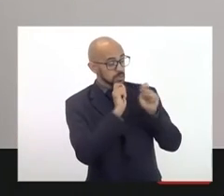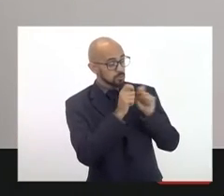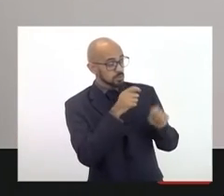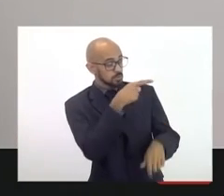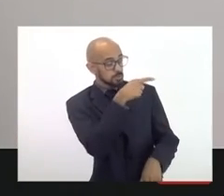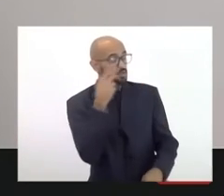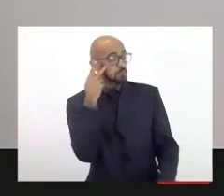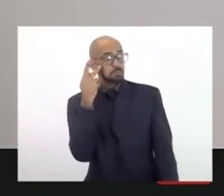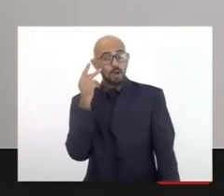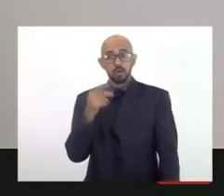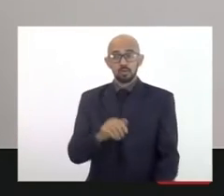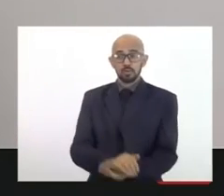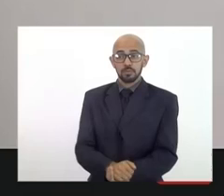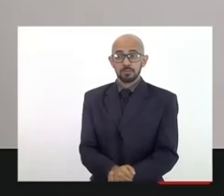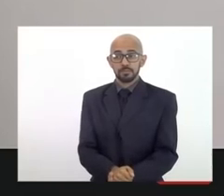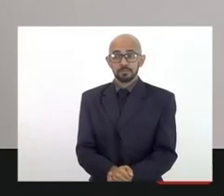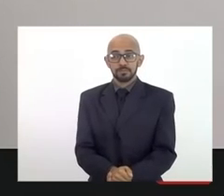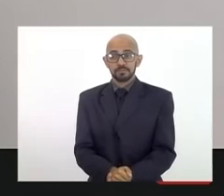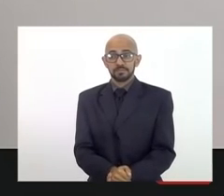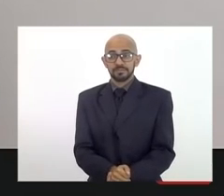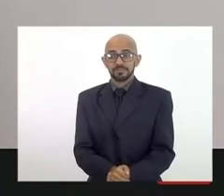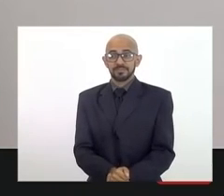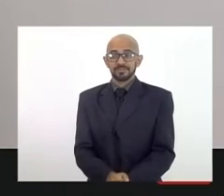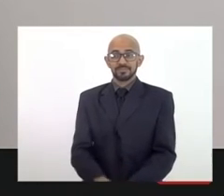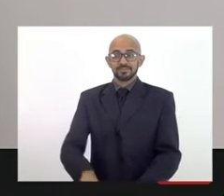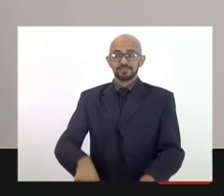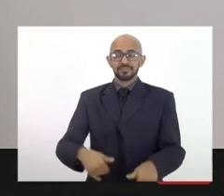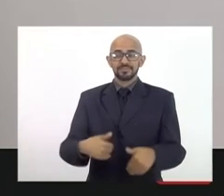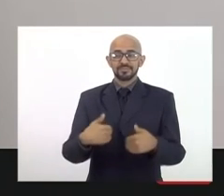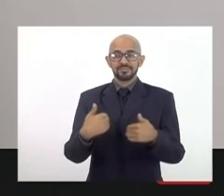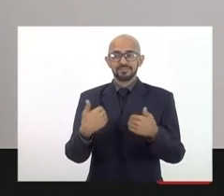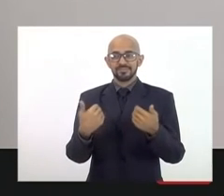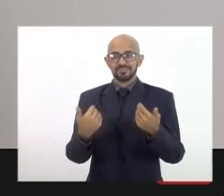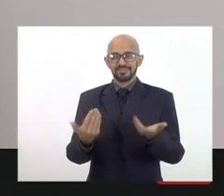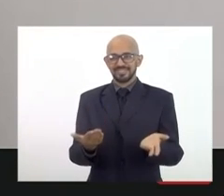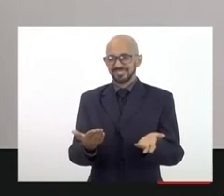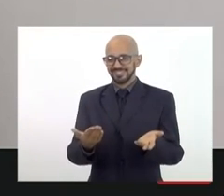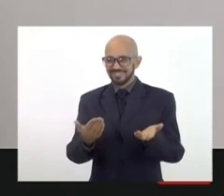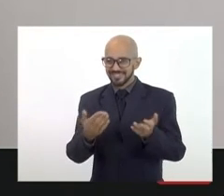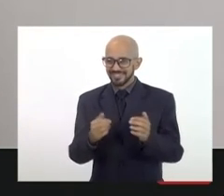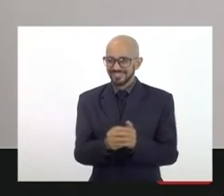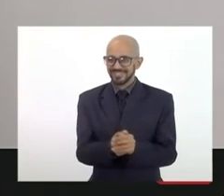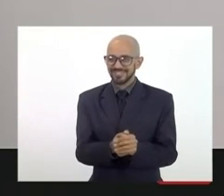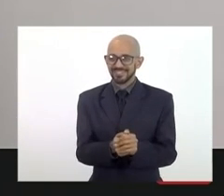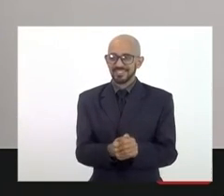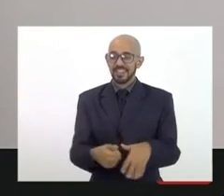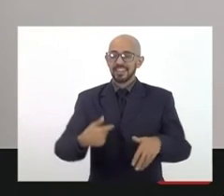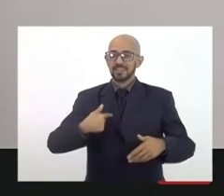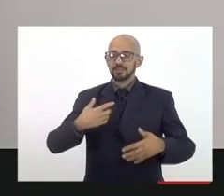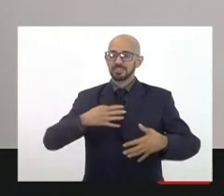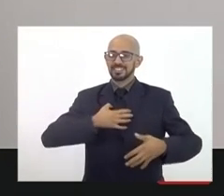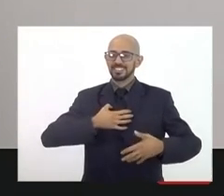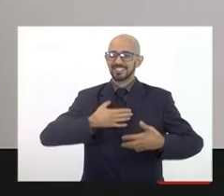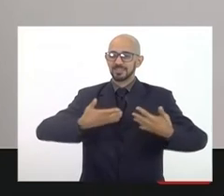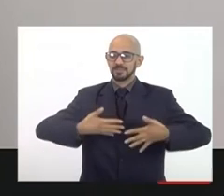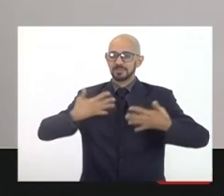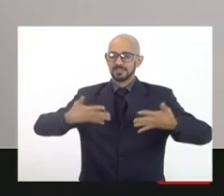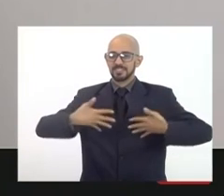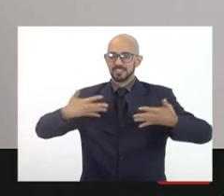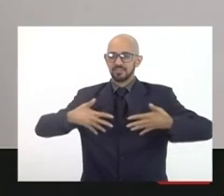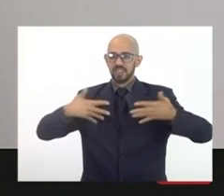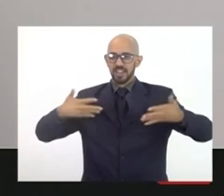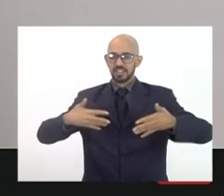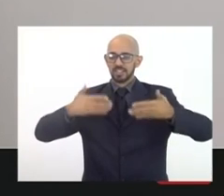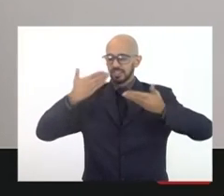uma interlocução com o sistema de São Paulo. Então, eu fico muito motivado em colocar isso.